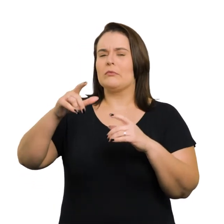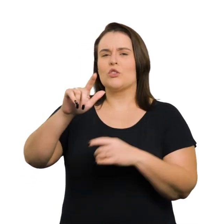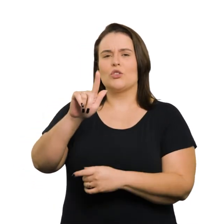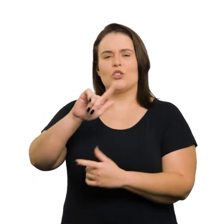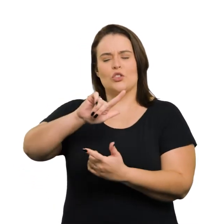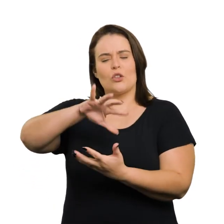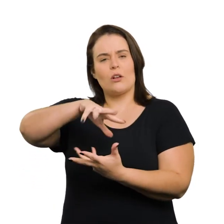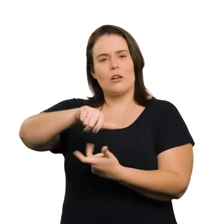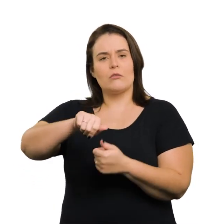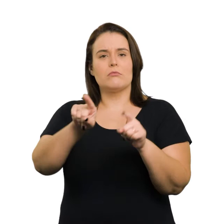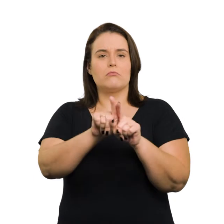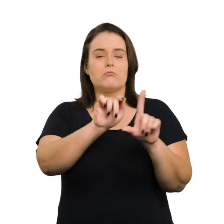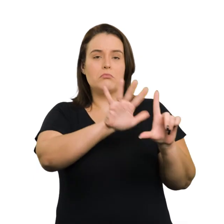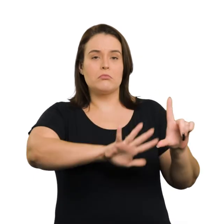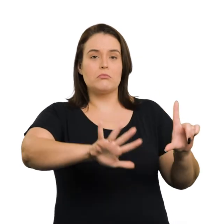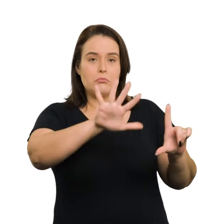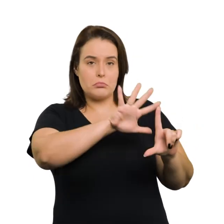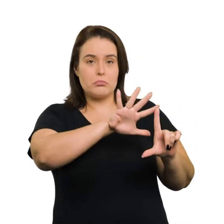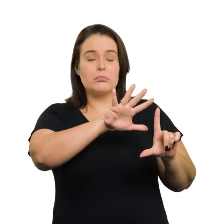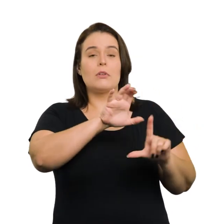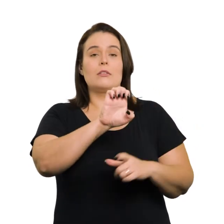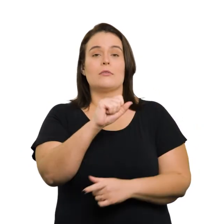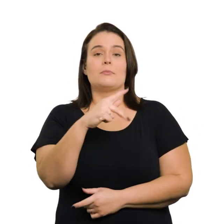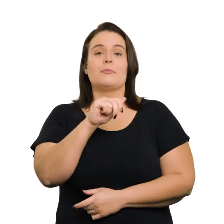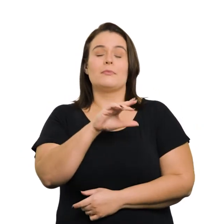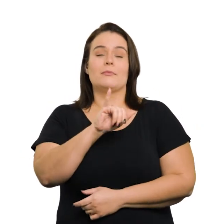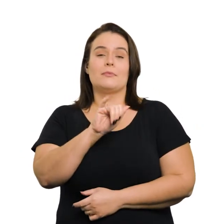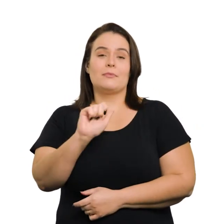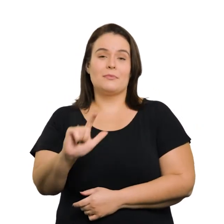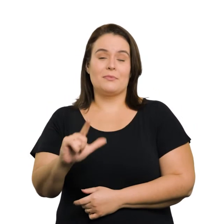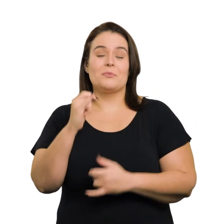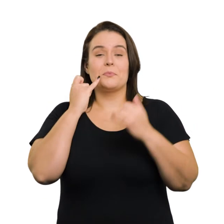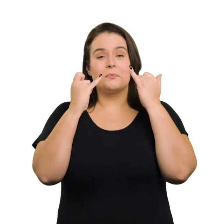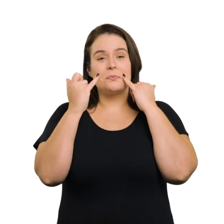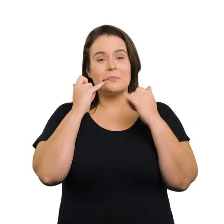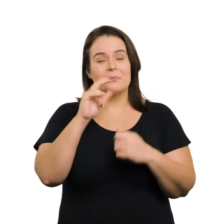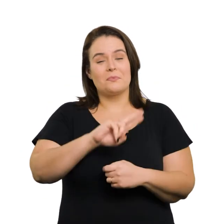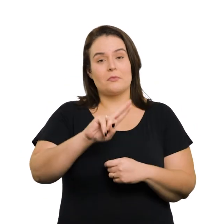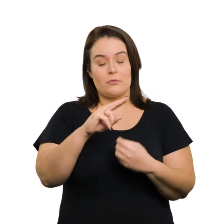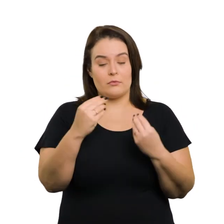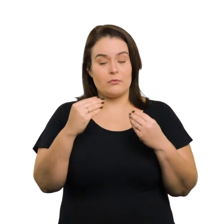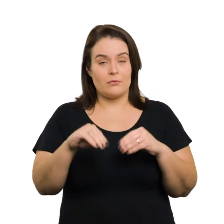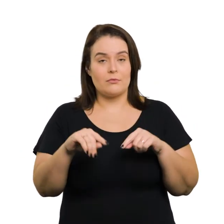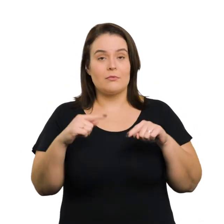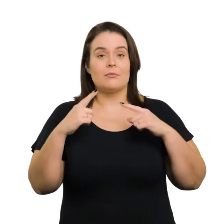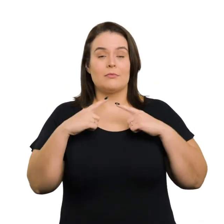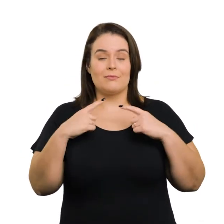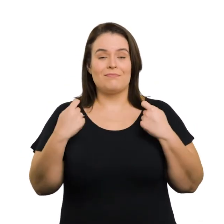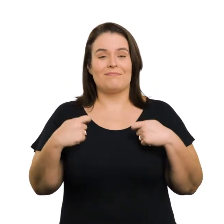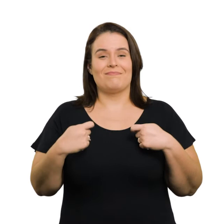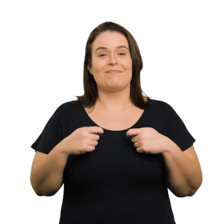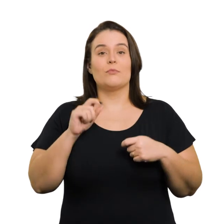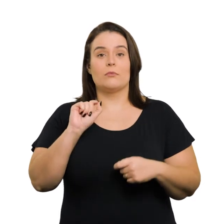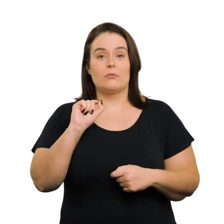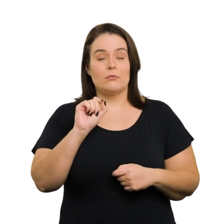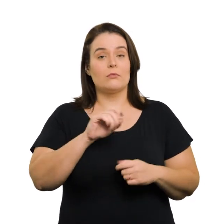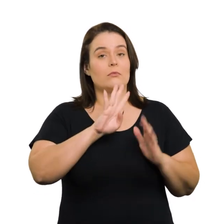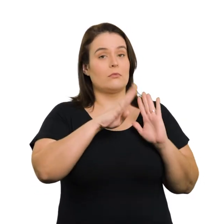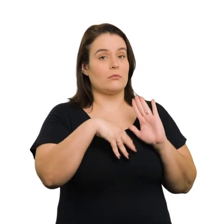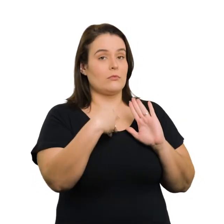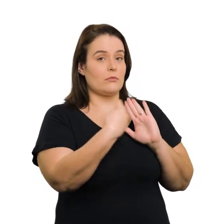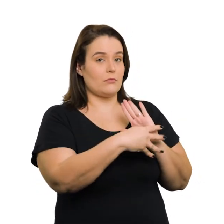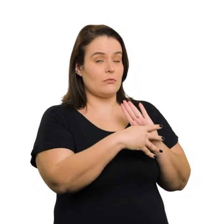fenômenos geográficos, cartográficos e espaciais. As informações aplicadas devem contemplar